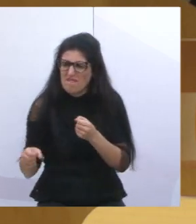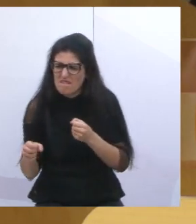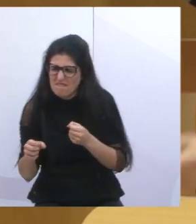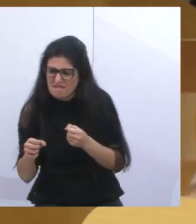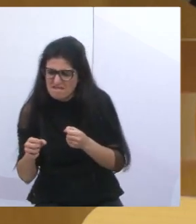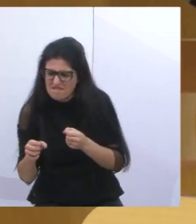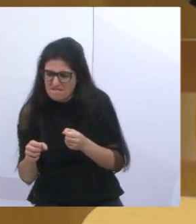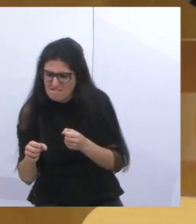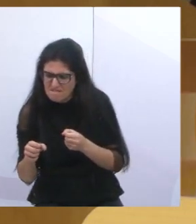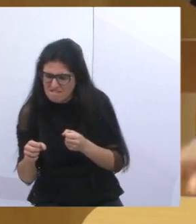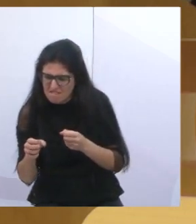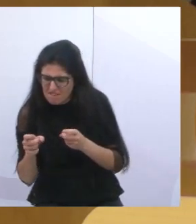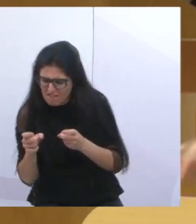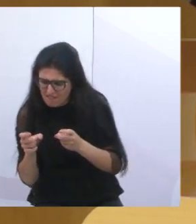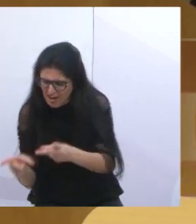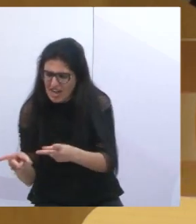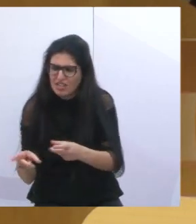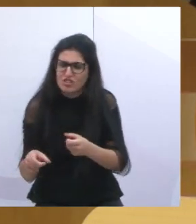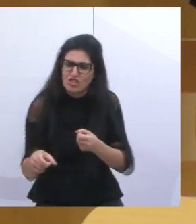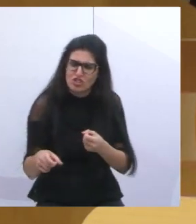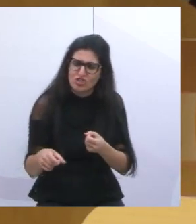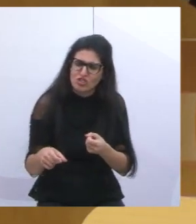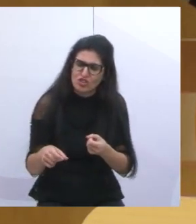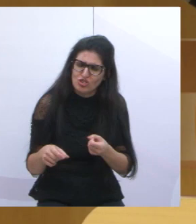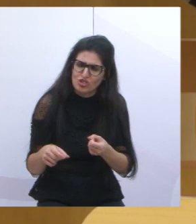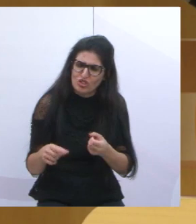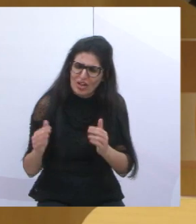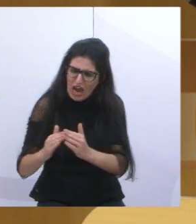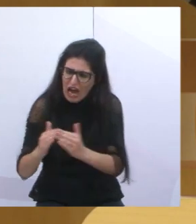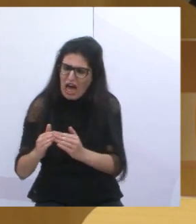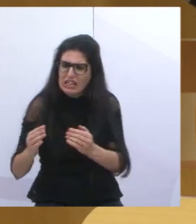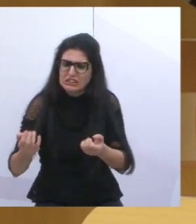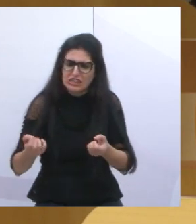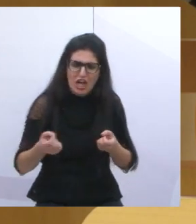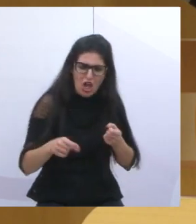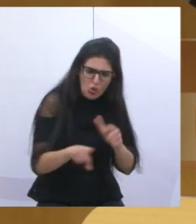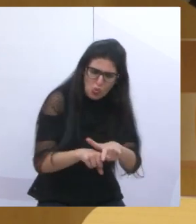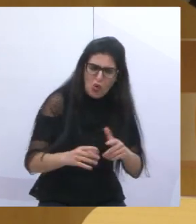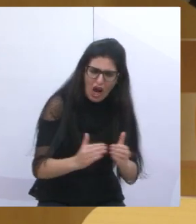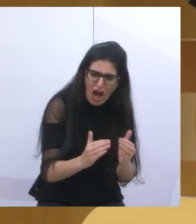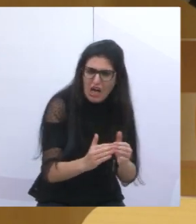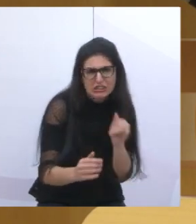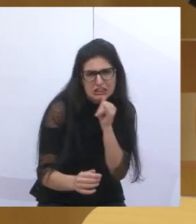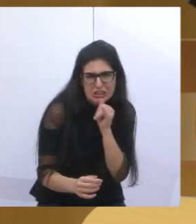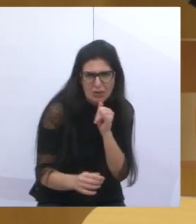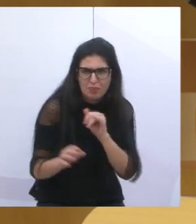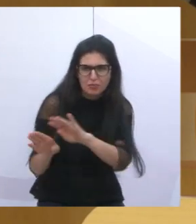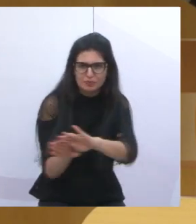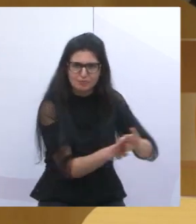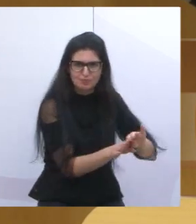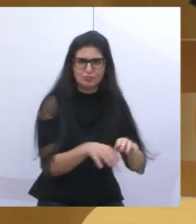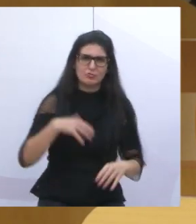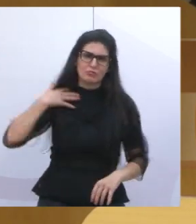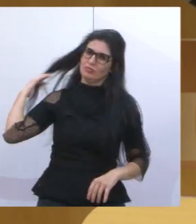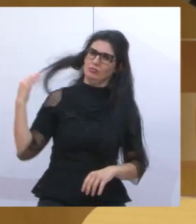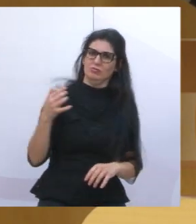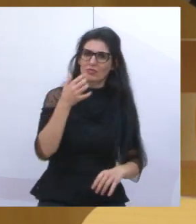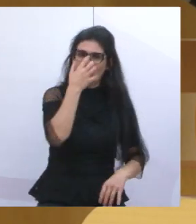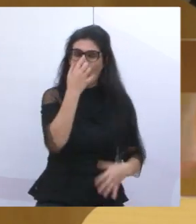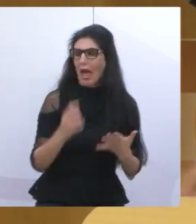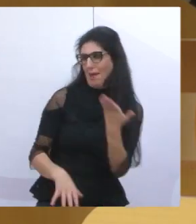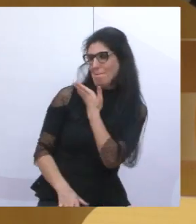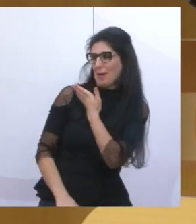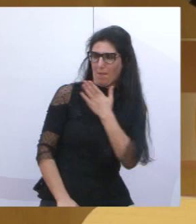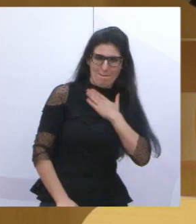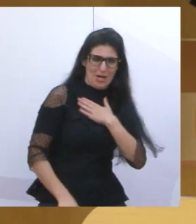possam receber esse benefício. E essa anistia que estão dando aqui, vocês podem ter certeza que para ajudar muitos amiguinhos que estão com seus lotes lá esperando alguém